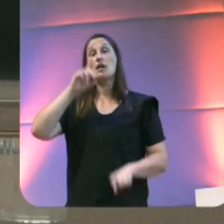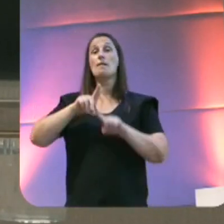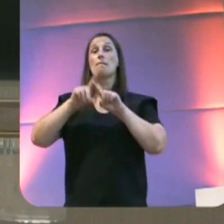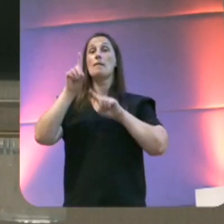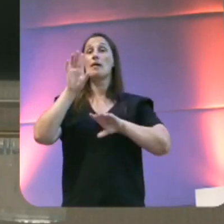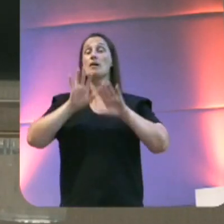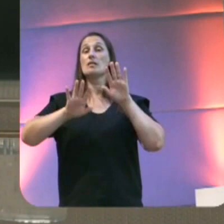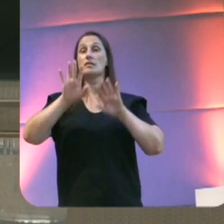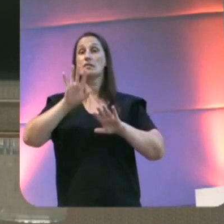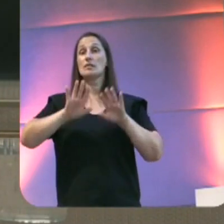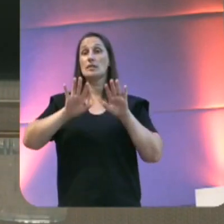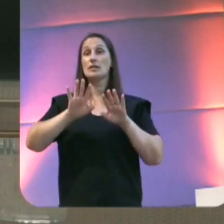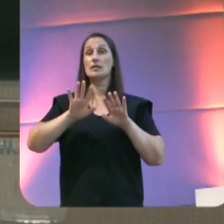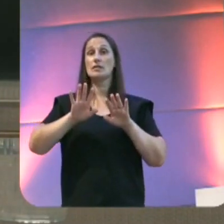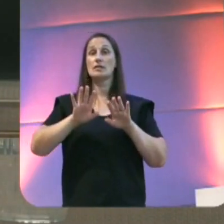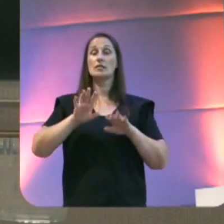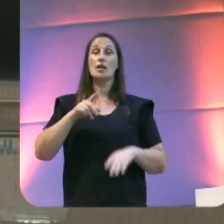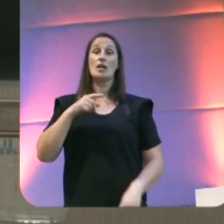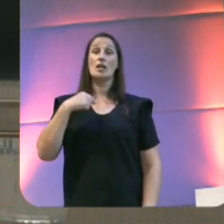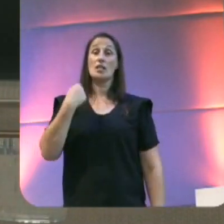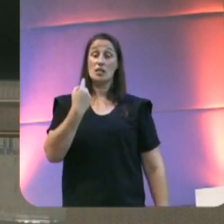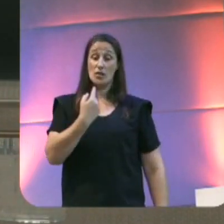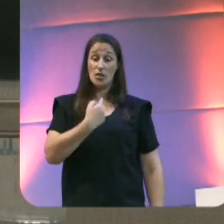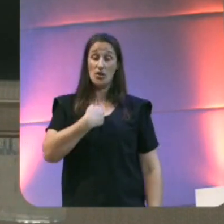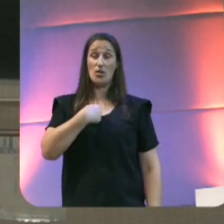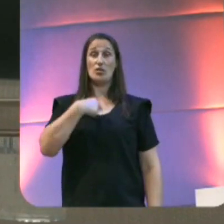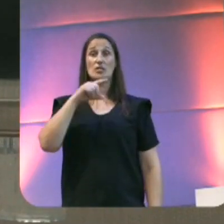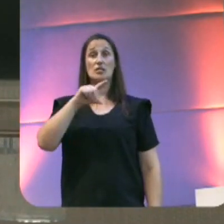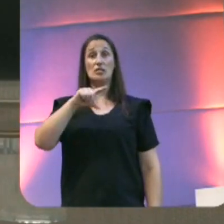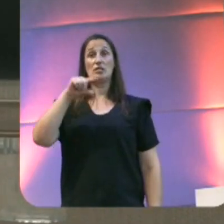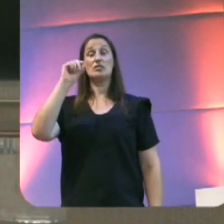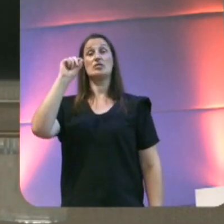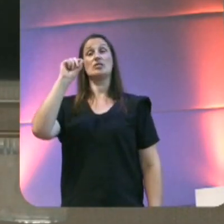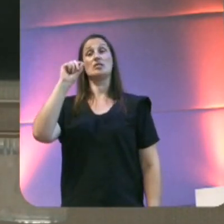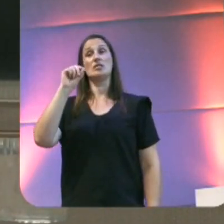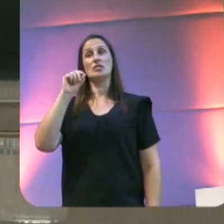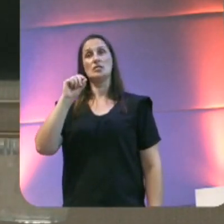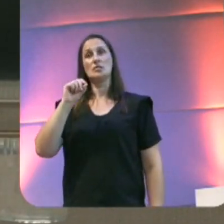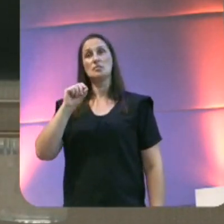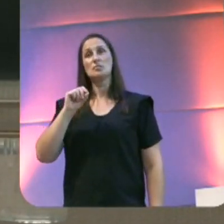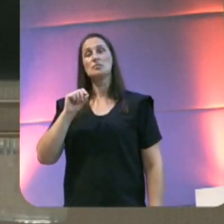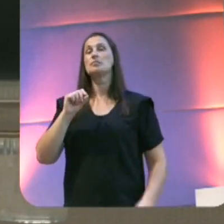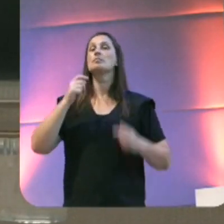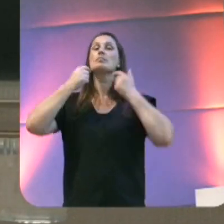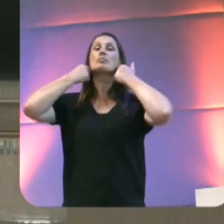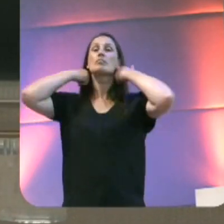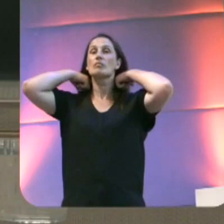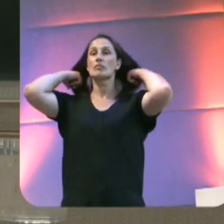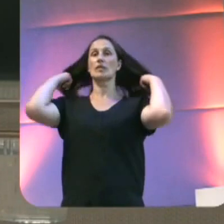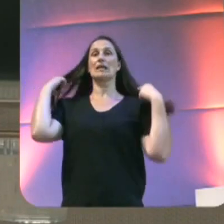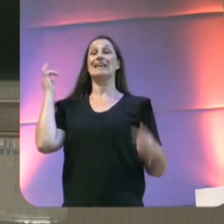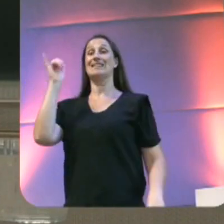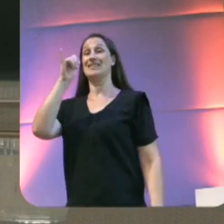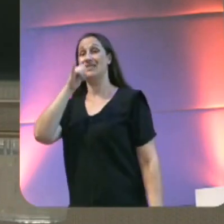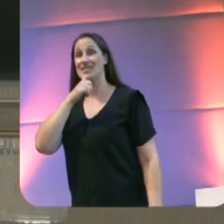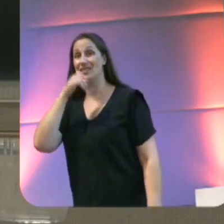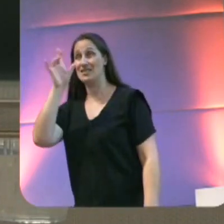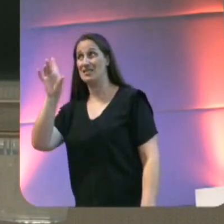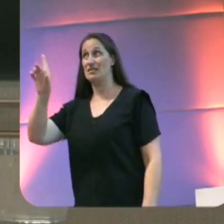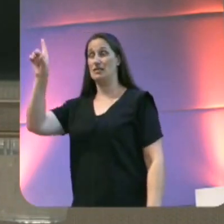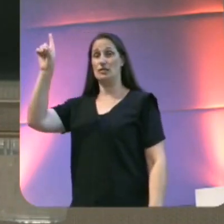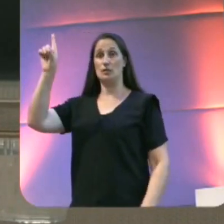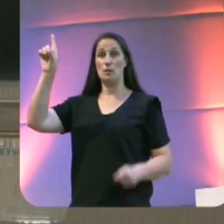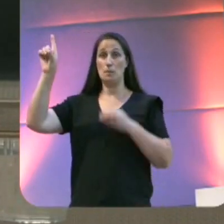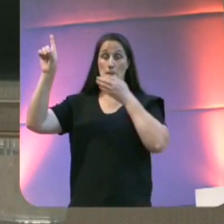vezes nós decidimos viver de maneira que entristece o Espírito Santo, e aí a